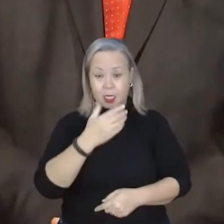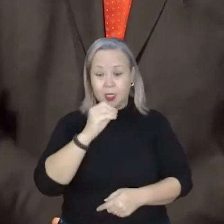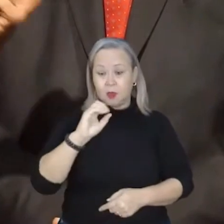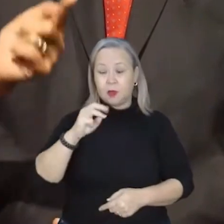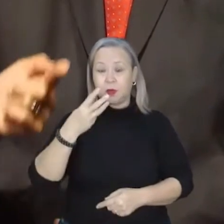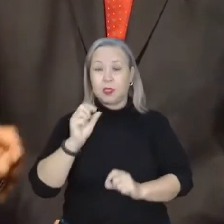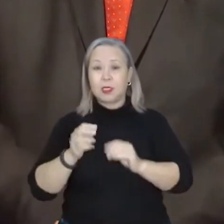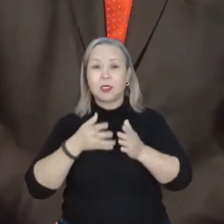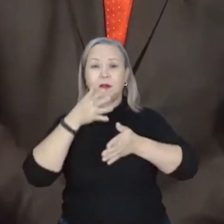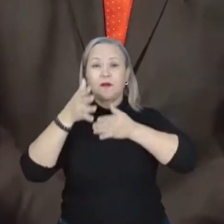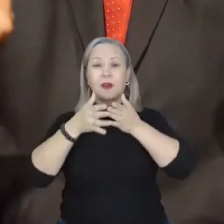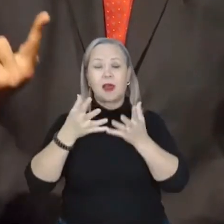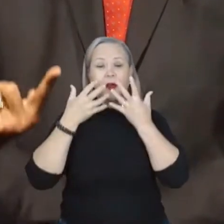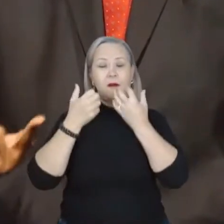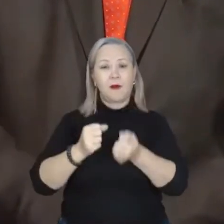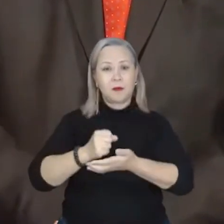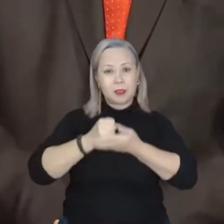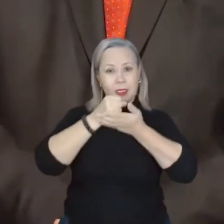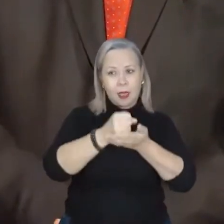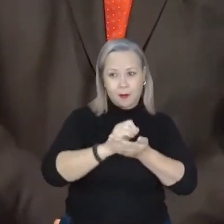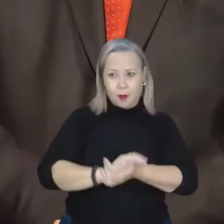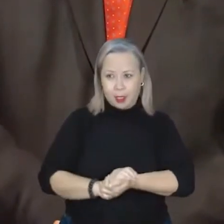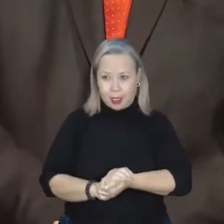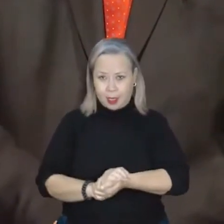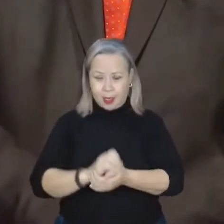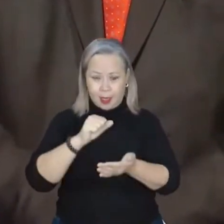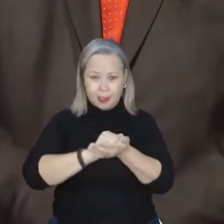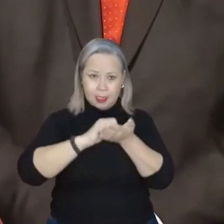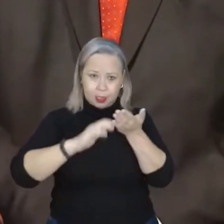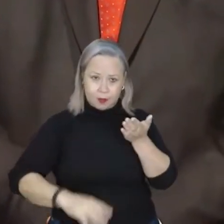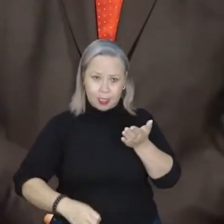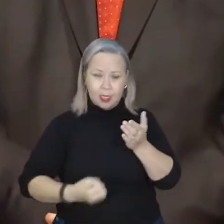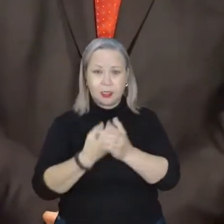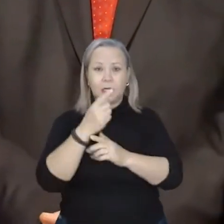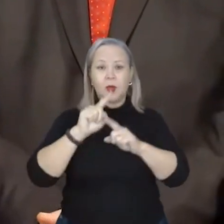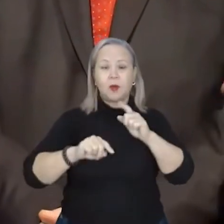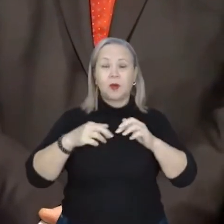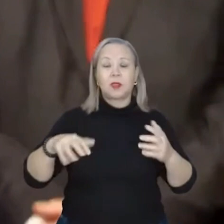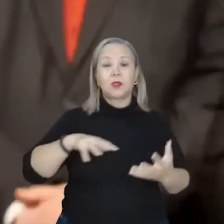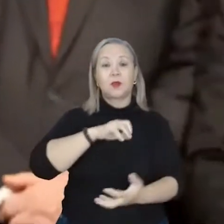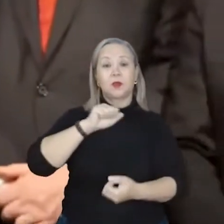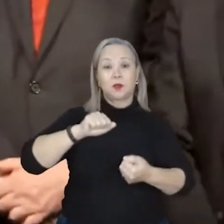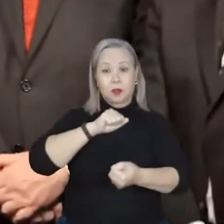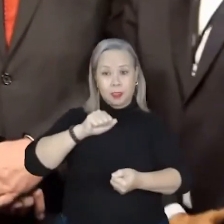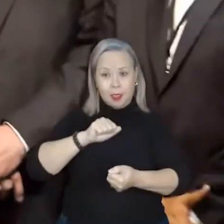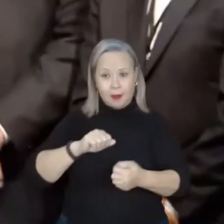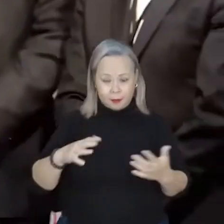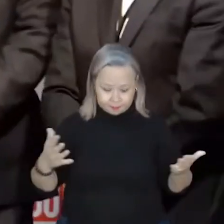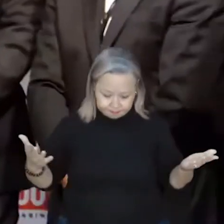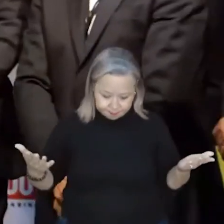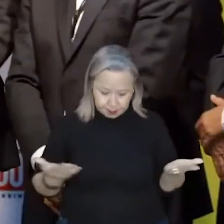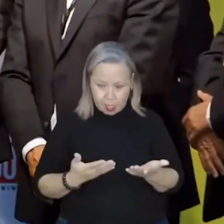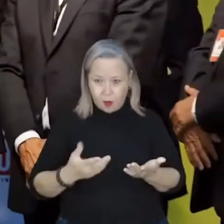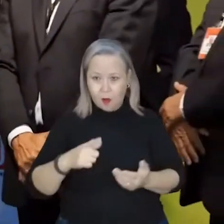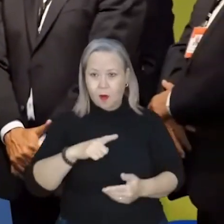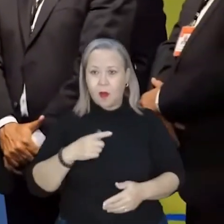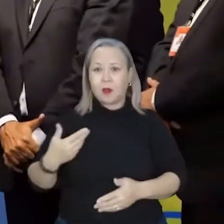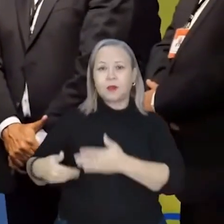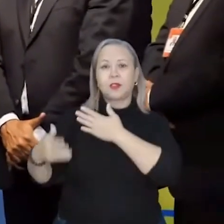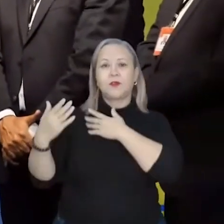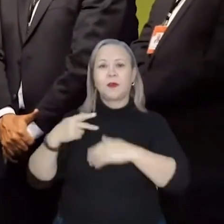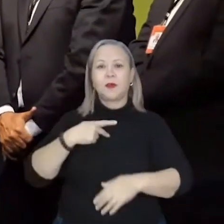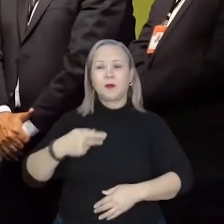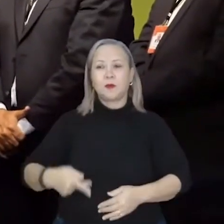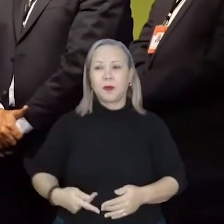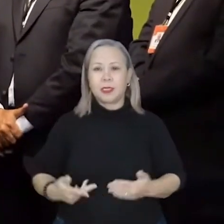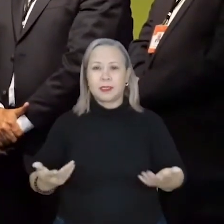gente dizia: vamos apoiar, Jorge, as atividades produtivas por sustentáveis. Agora, nós tivemos um presidente que foi